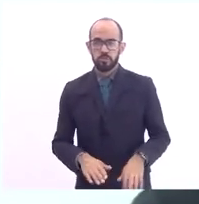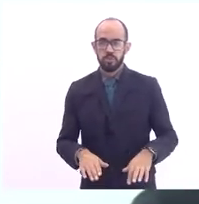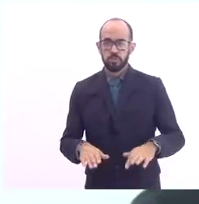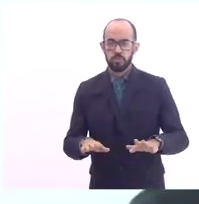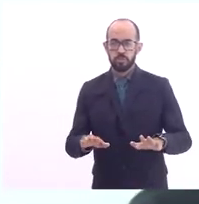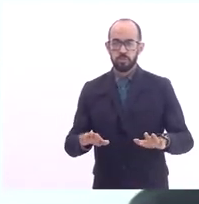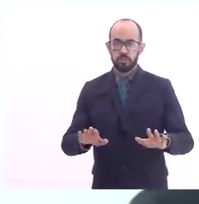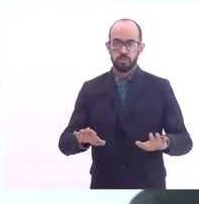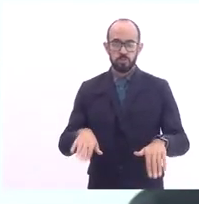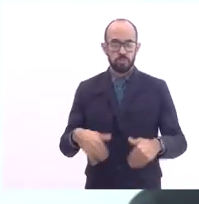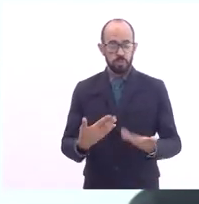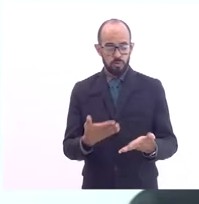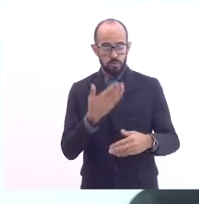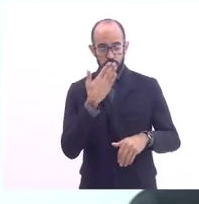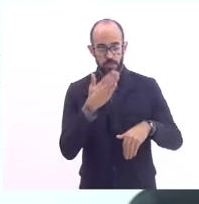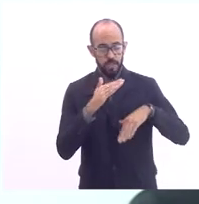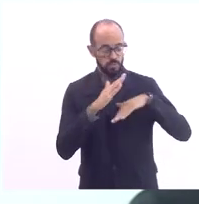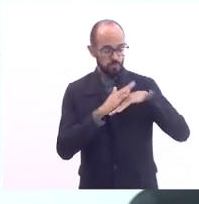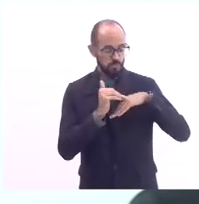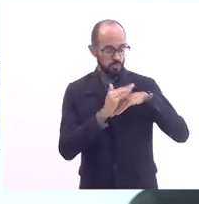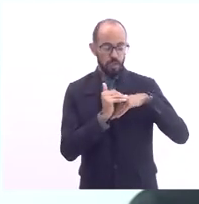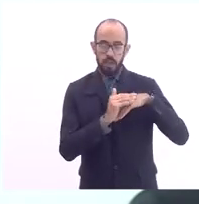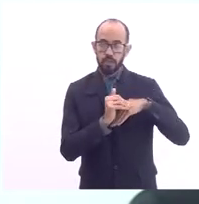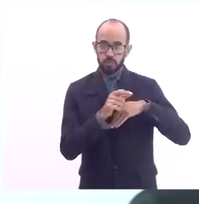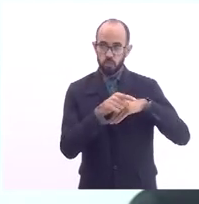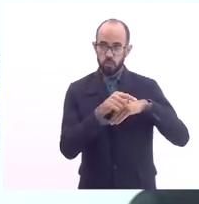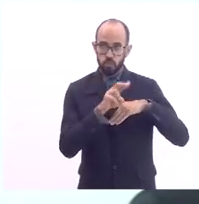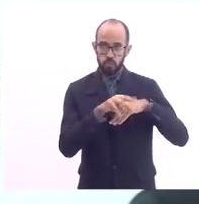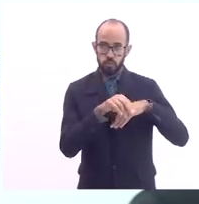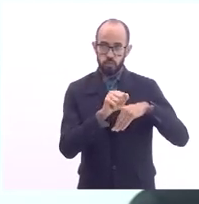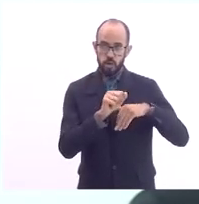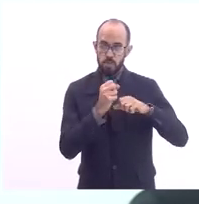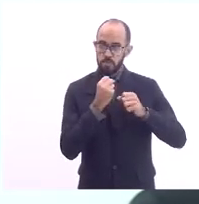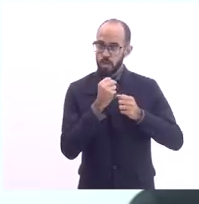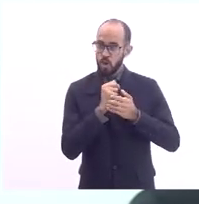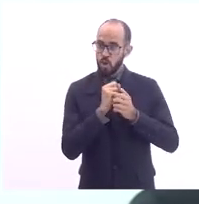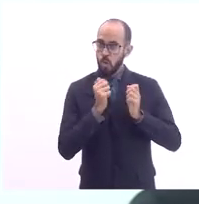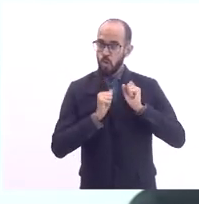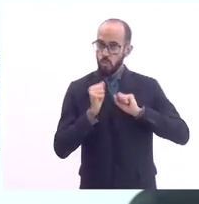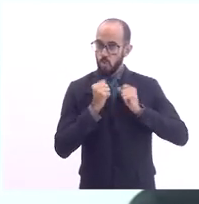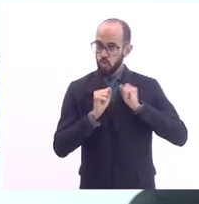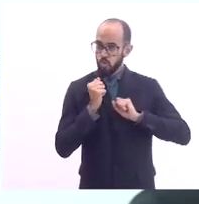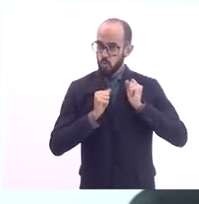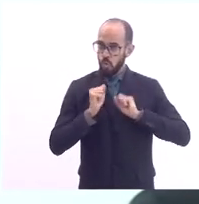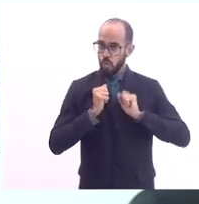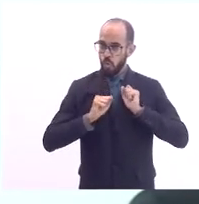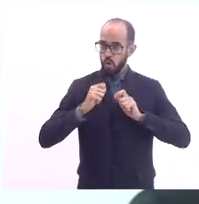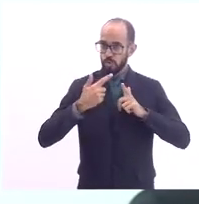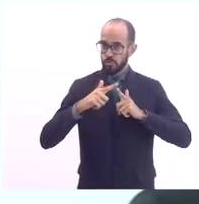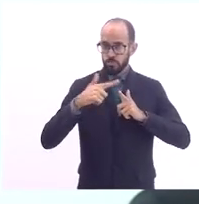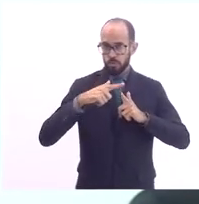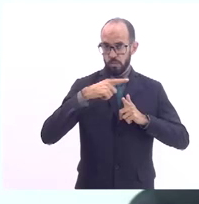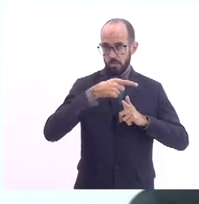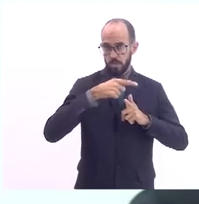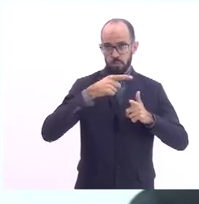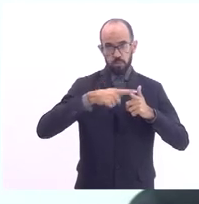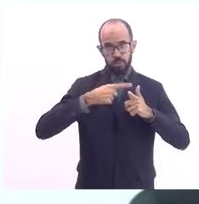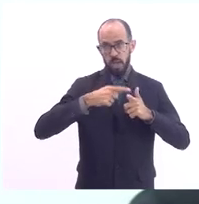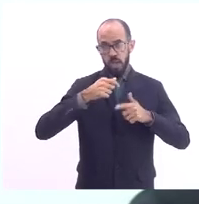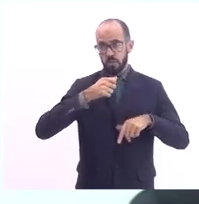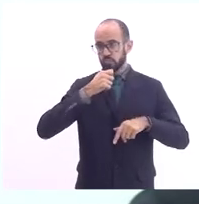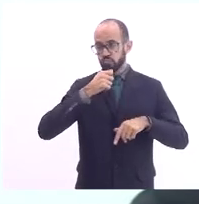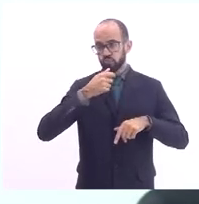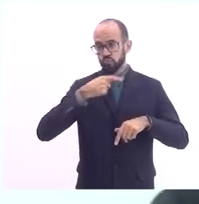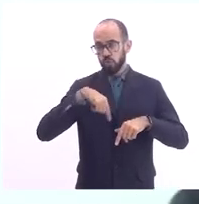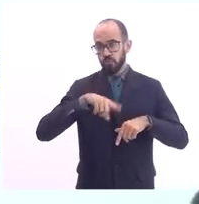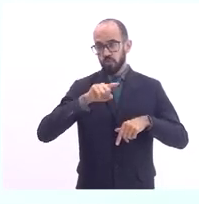essa questão. Nunca me afligiu isso, porque eu até ontem não tive pessoalmente lá na minha residência